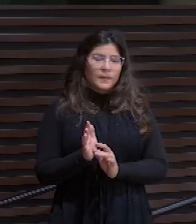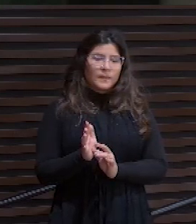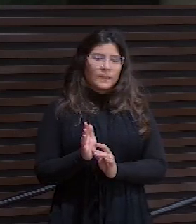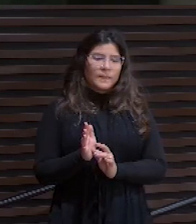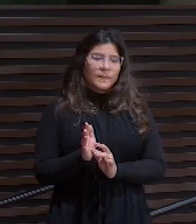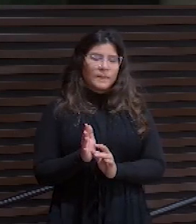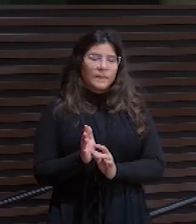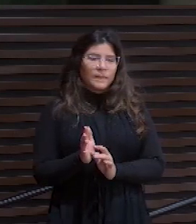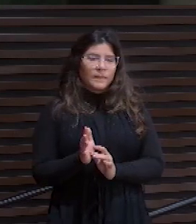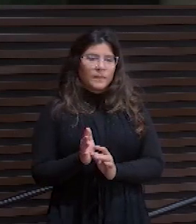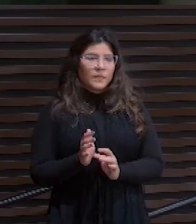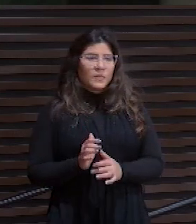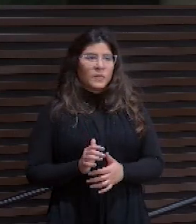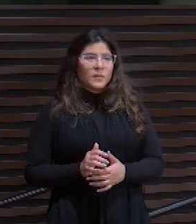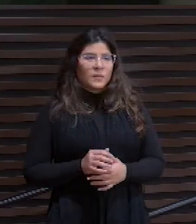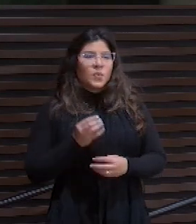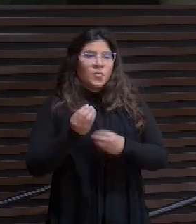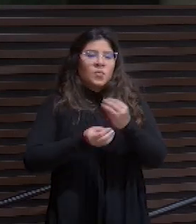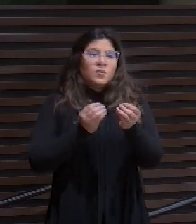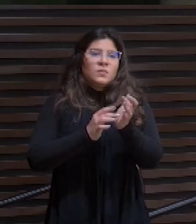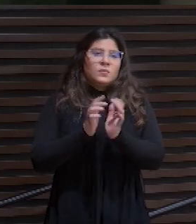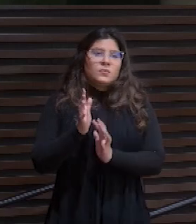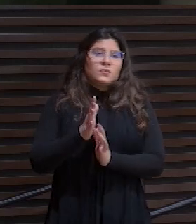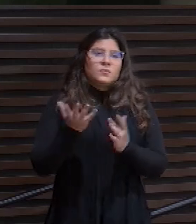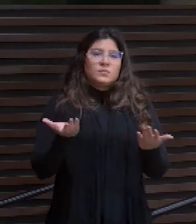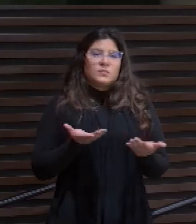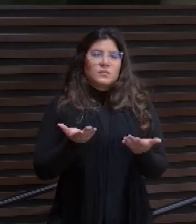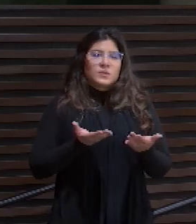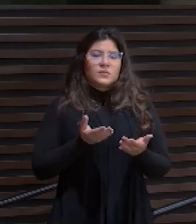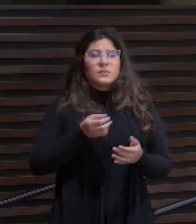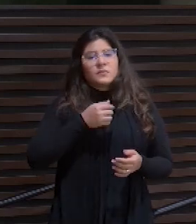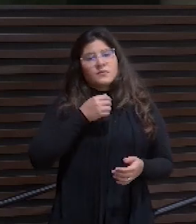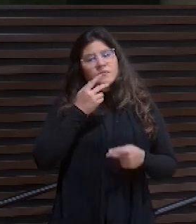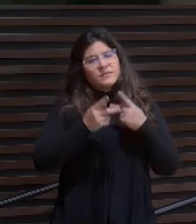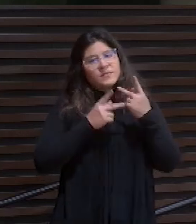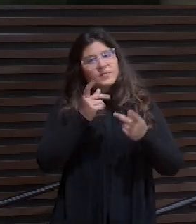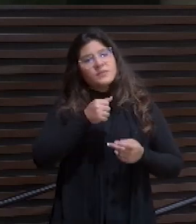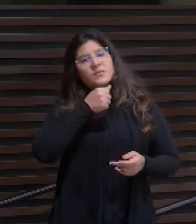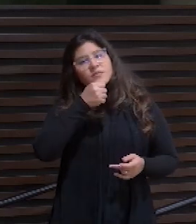até... Como que Jesus agora ele está dizendo que o velho é excelente?